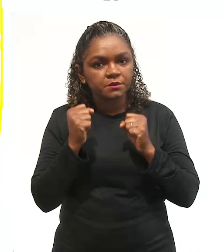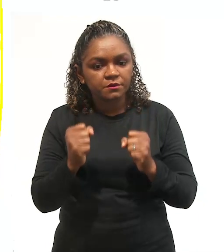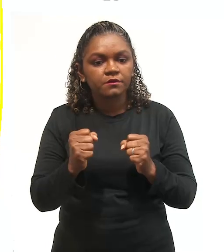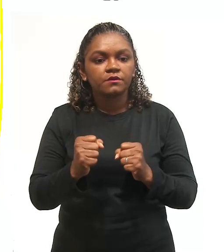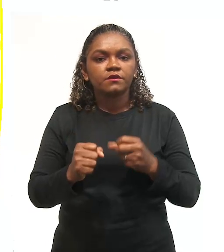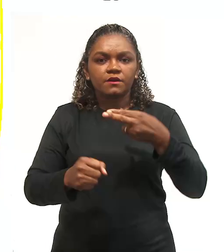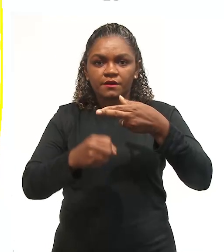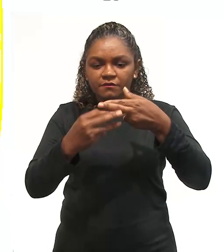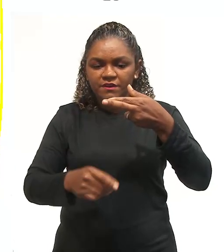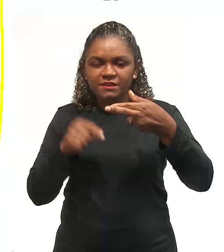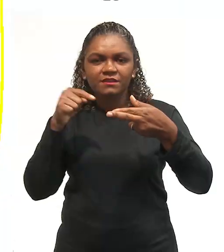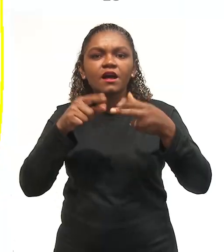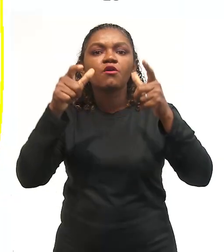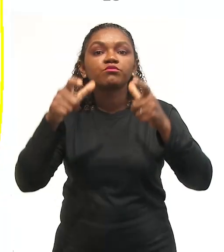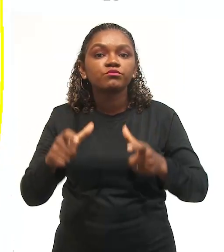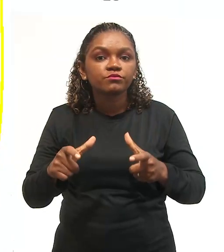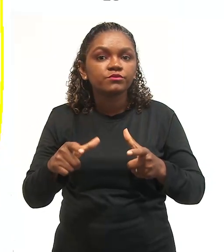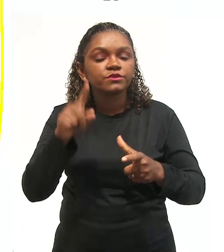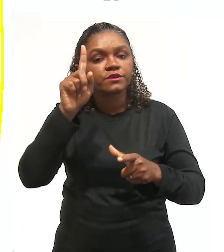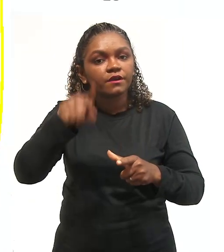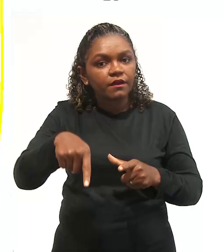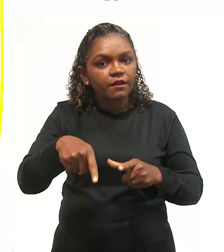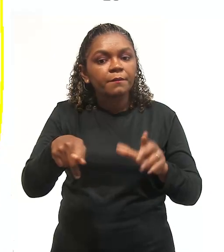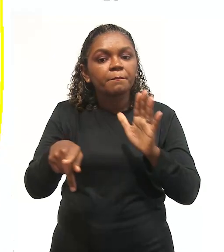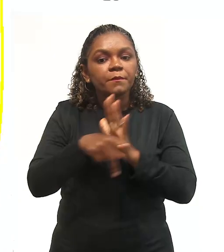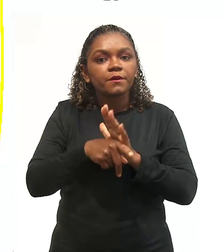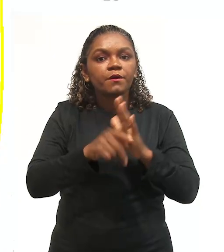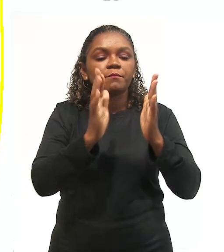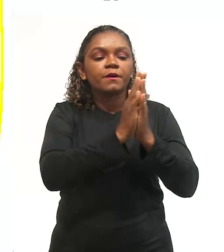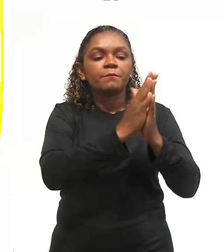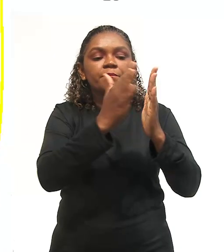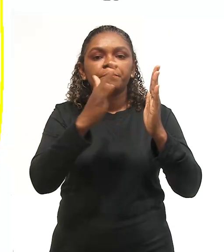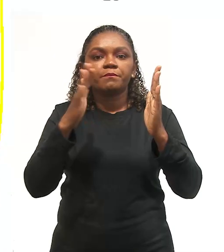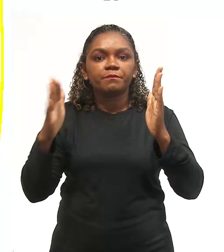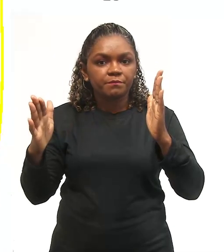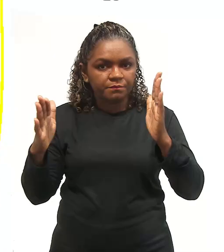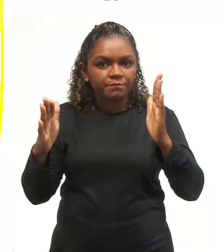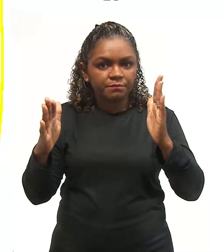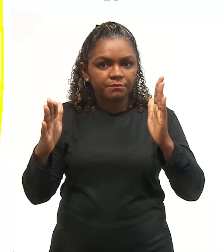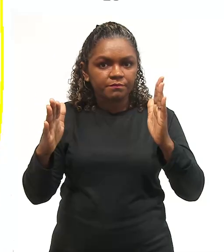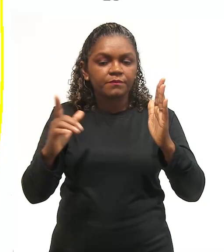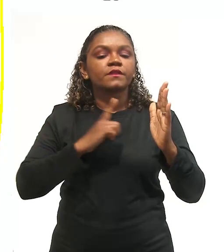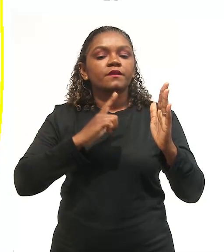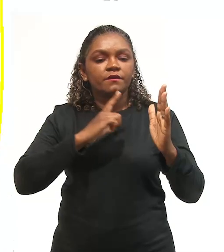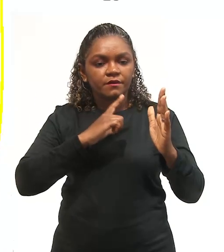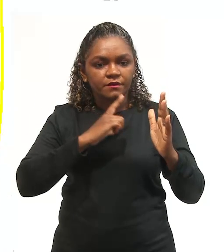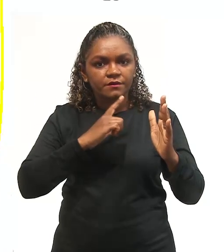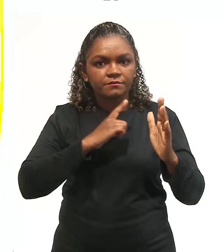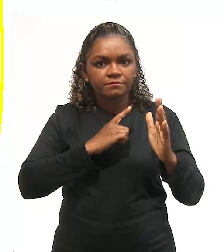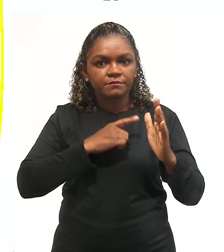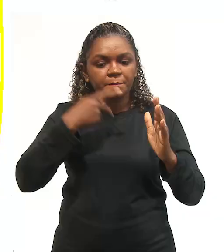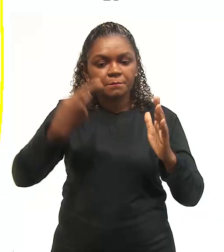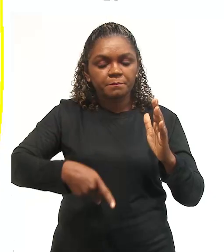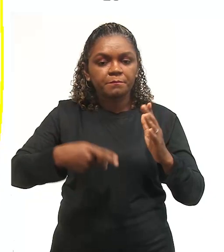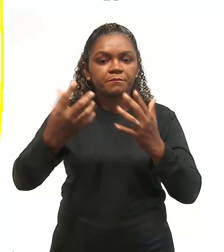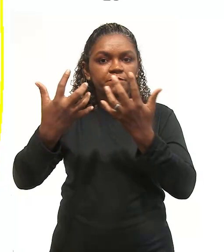tá? Lembrando que todas essas referências você pode encontrar na Biblioteca do Estudo Federal,